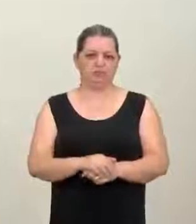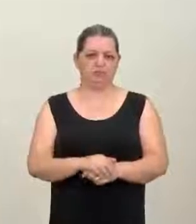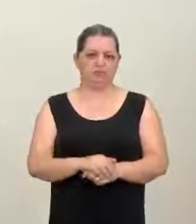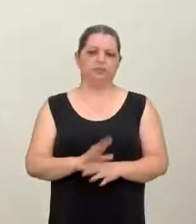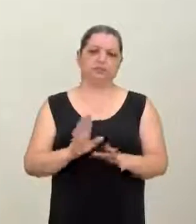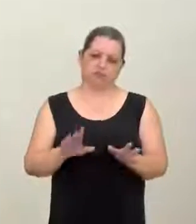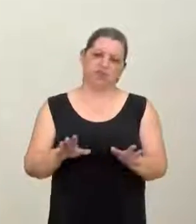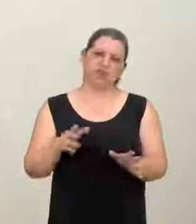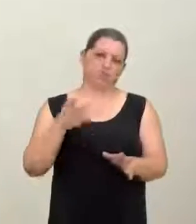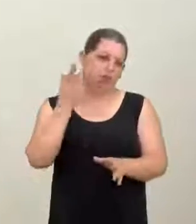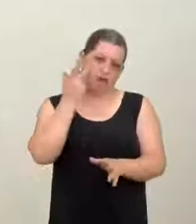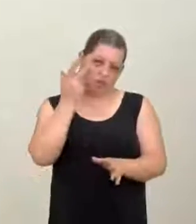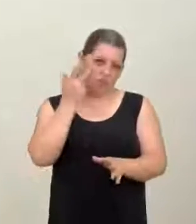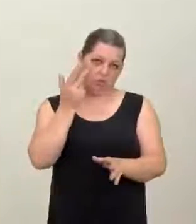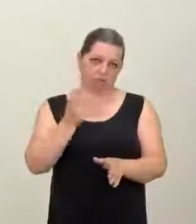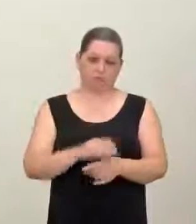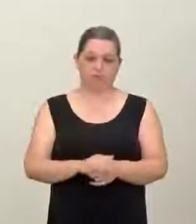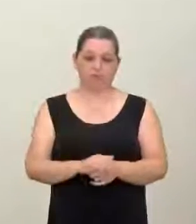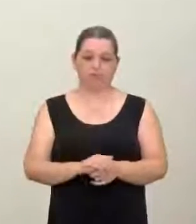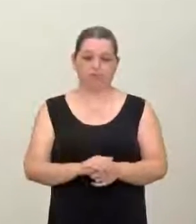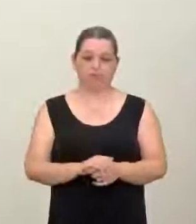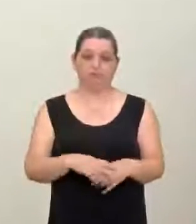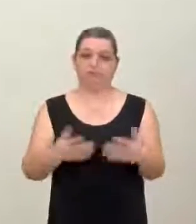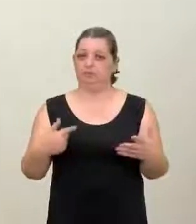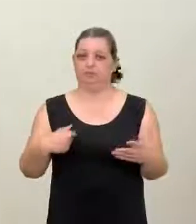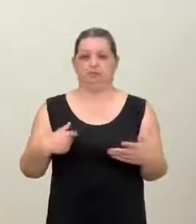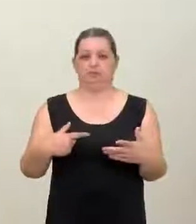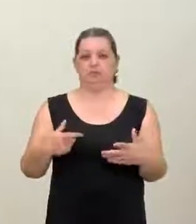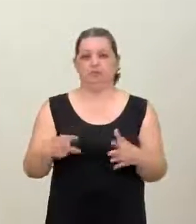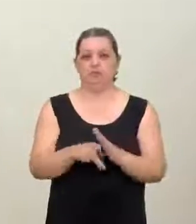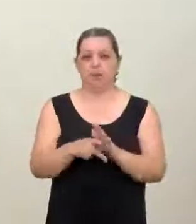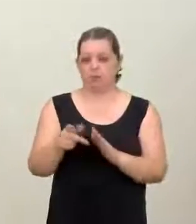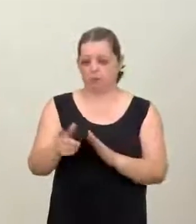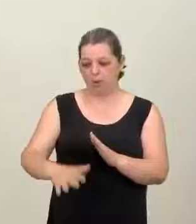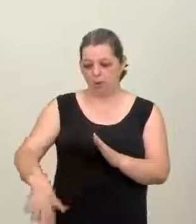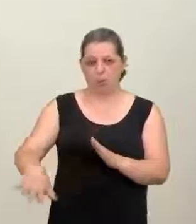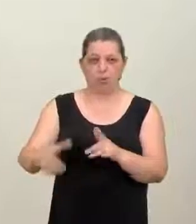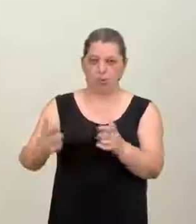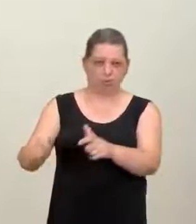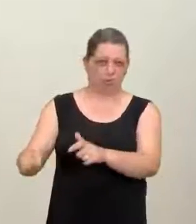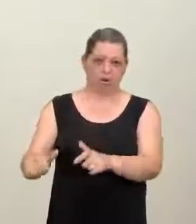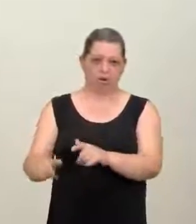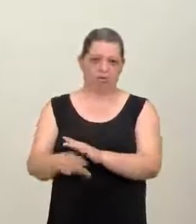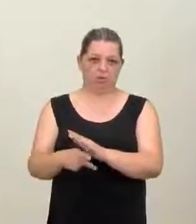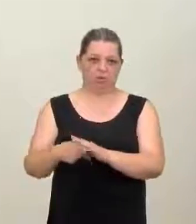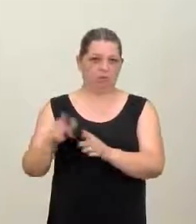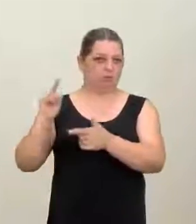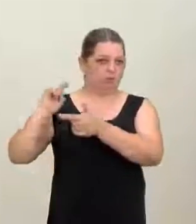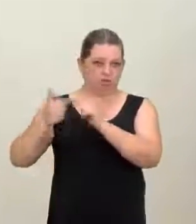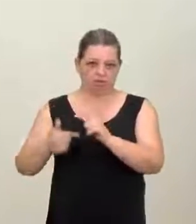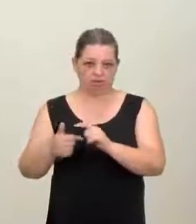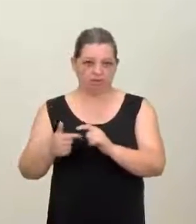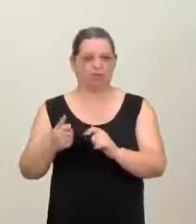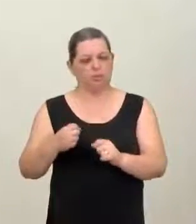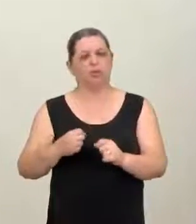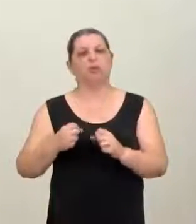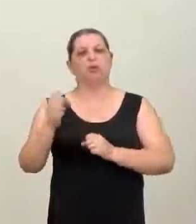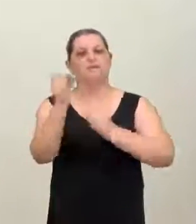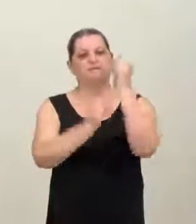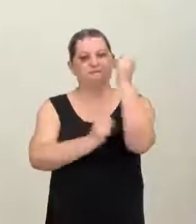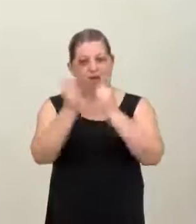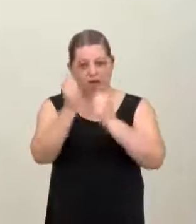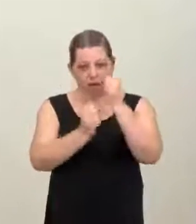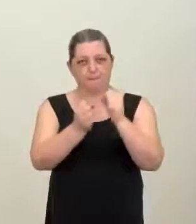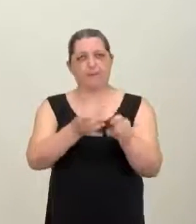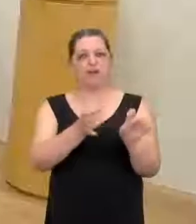mais comum. Mas não é um espaço tradicional. Você pode usar, por exemplo, uma fábrica abandonada. Pode. Tem peças realizadas em